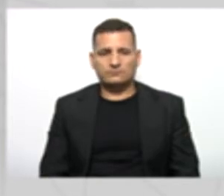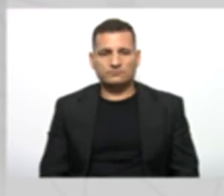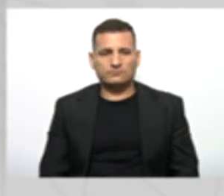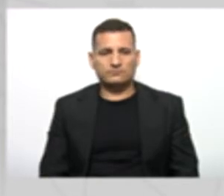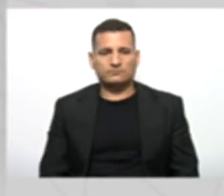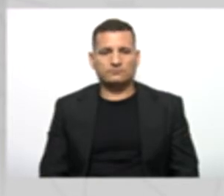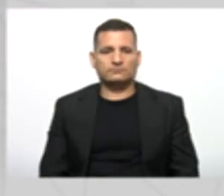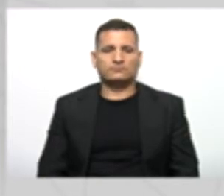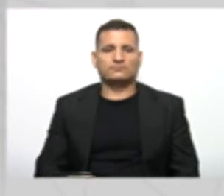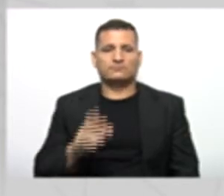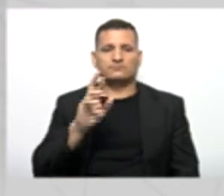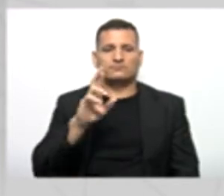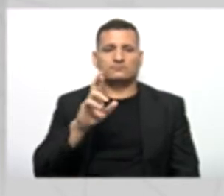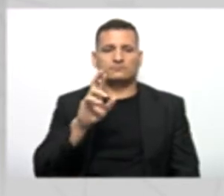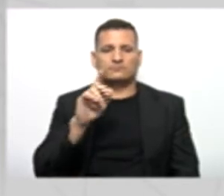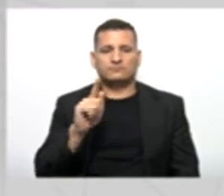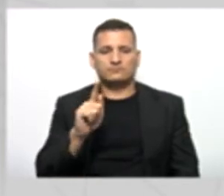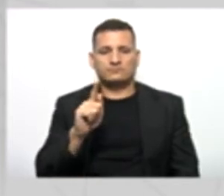RG